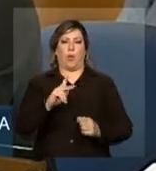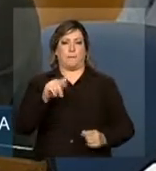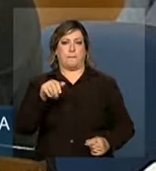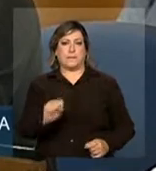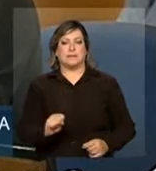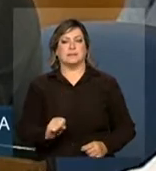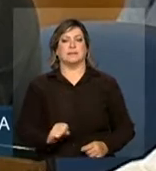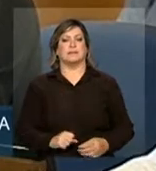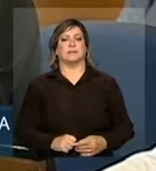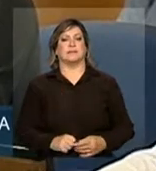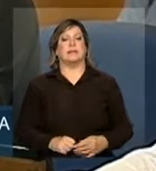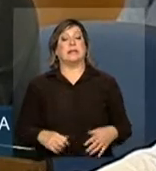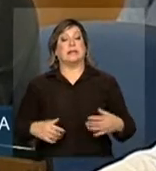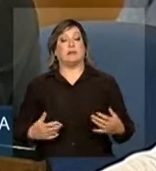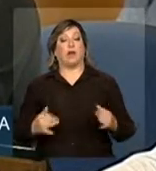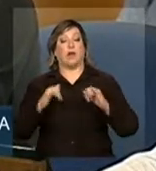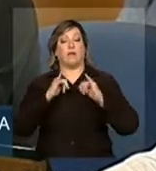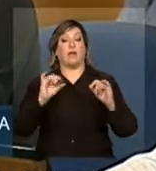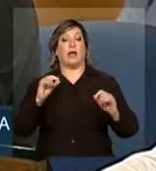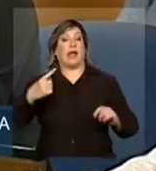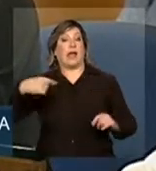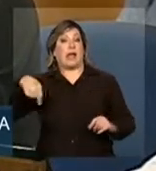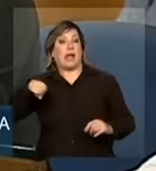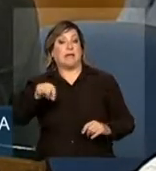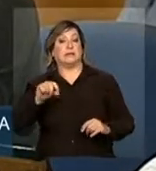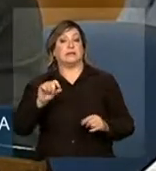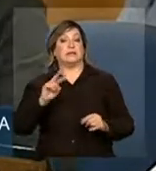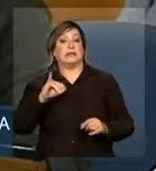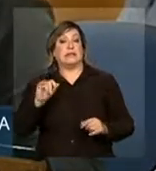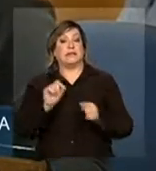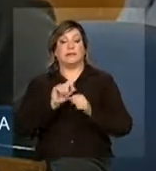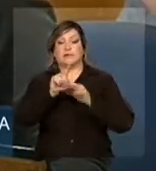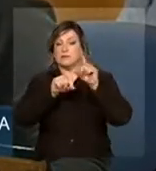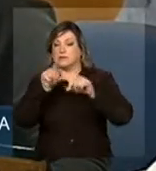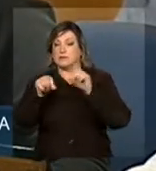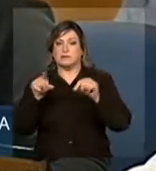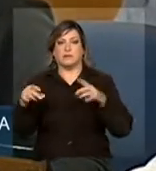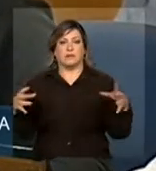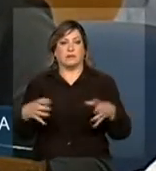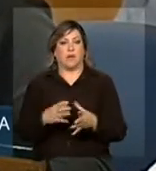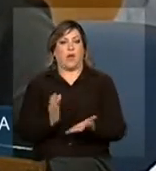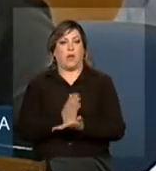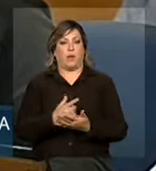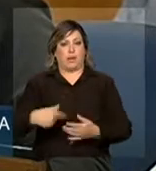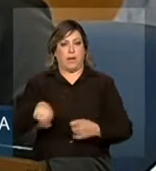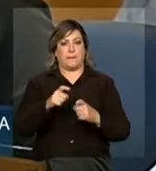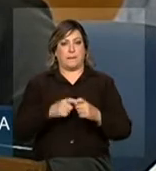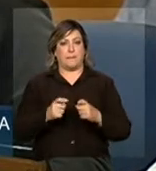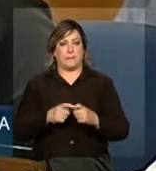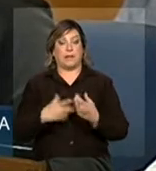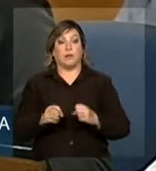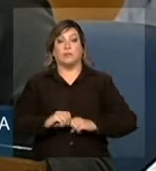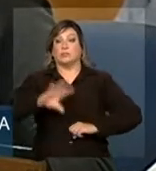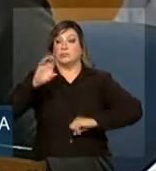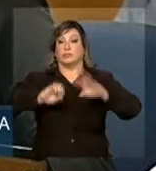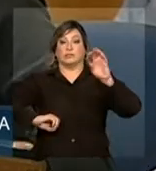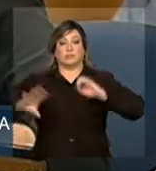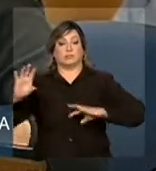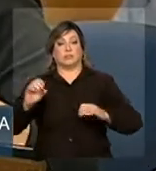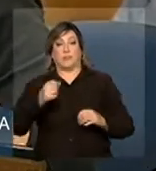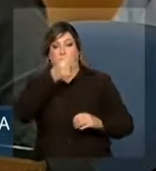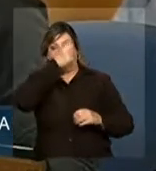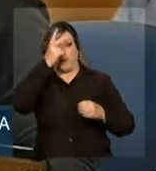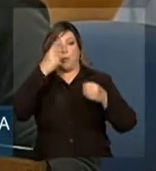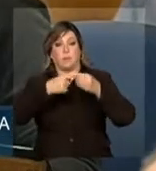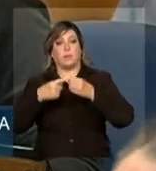eh foi dito que eles passariam por uma seleção e nessa distribuição já por municípios conta